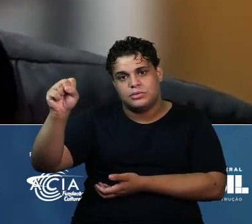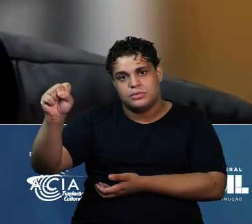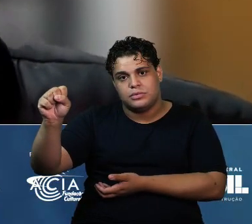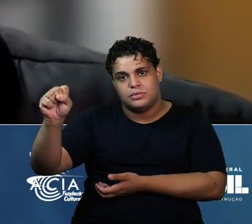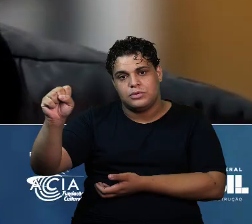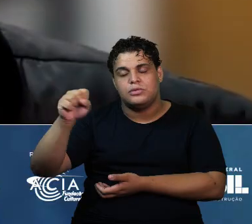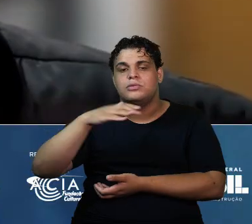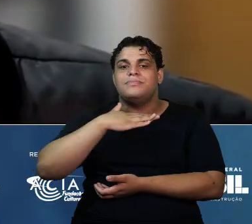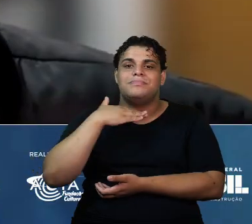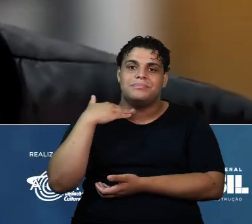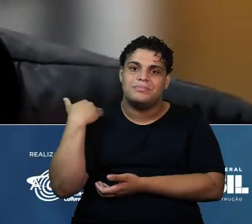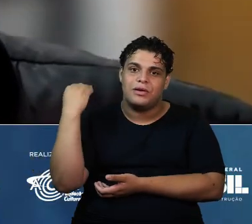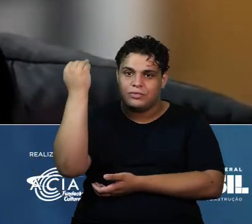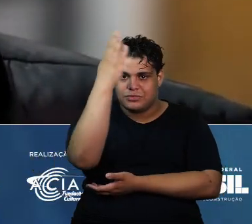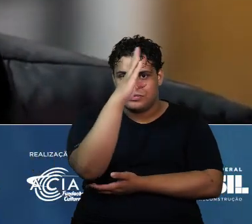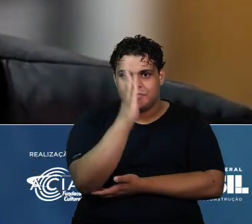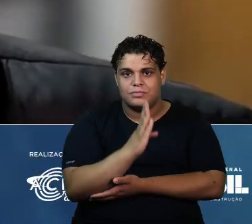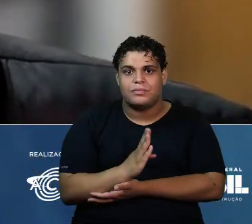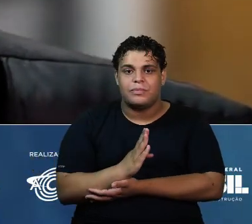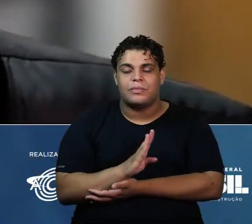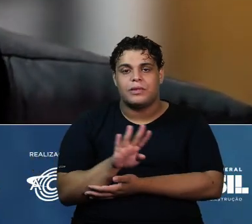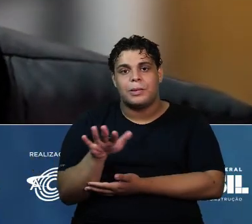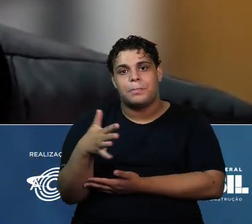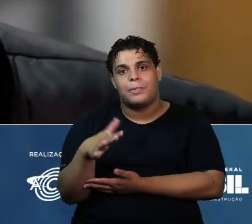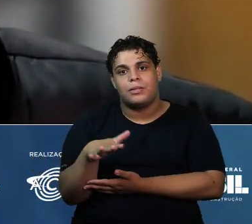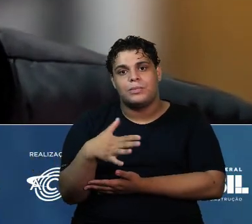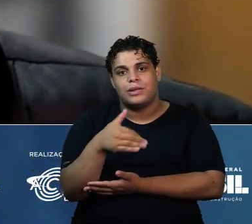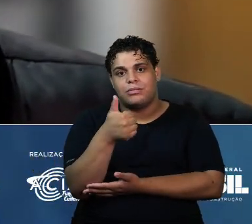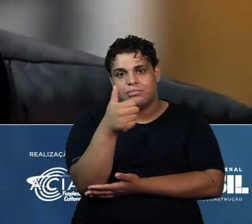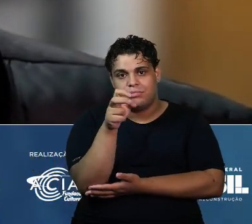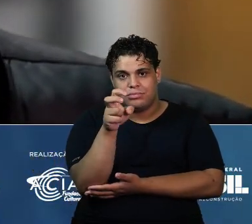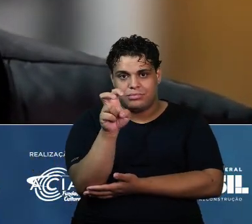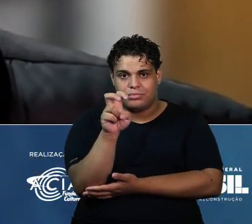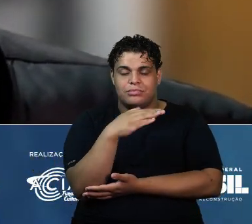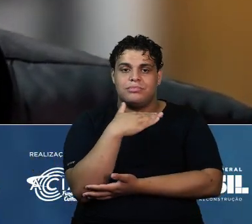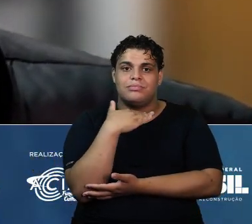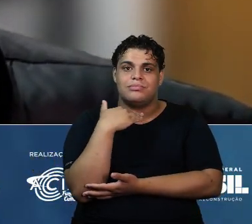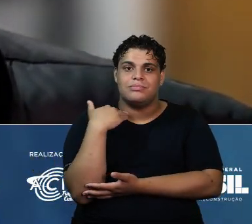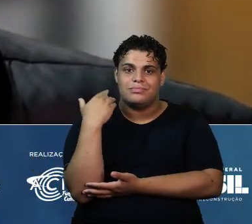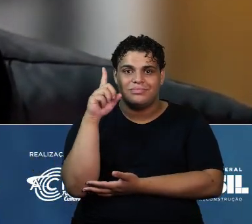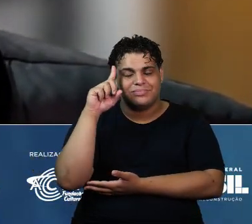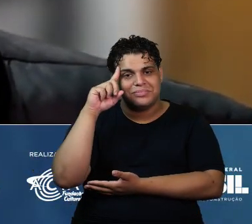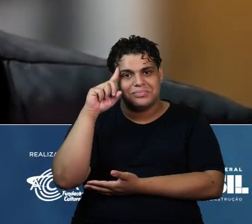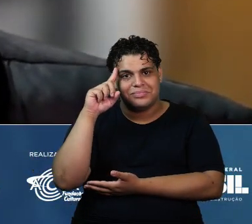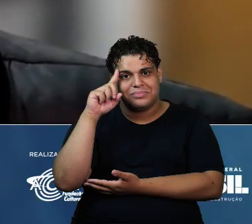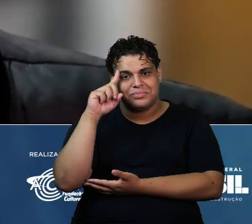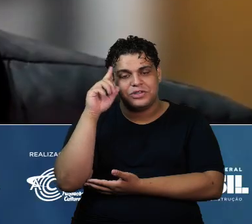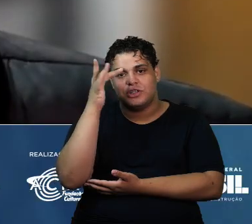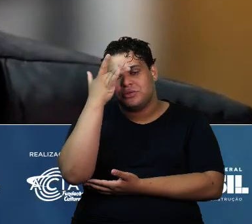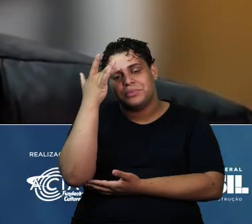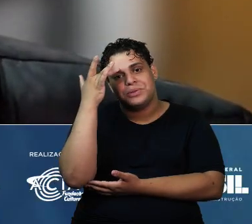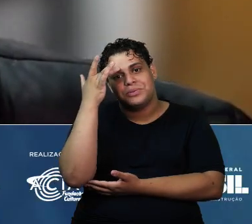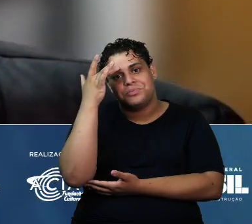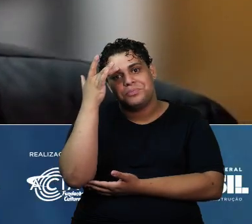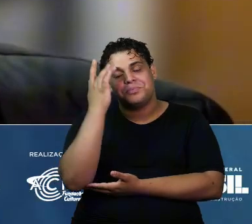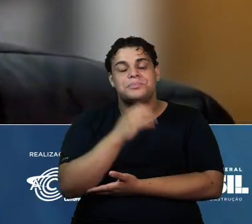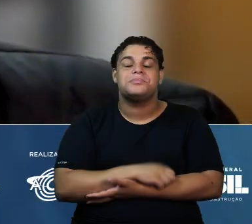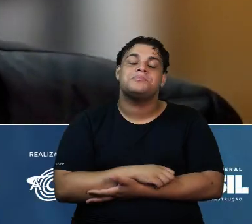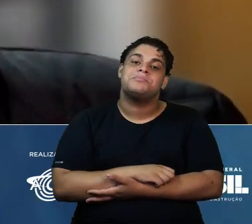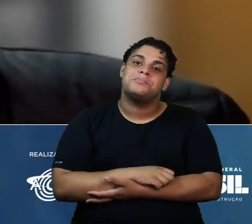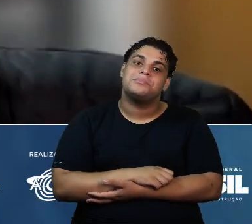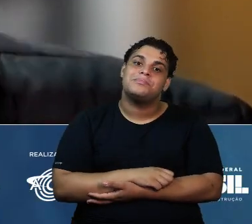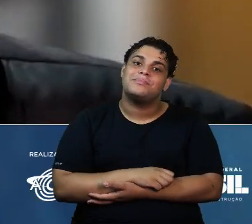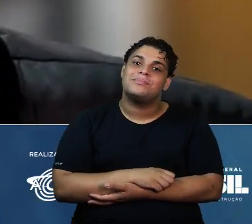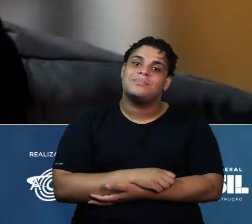5.488 mortes no Brasil, ou seja, uma média de 15 mortes diárias de pessoas, sendo